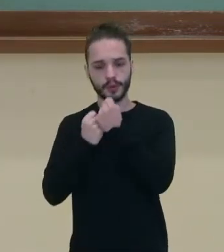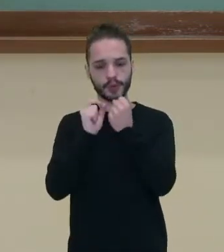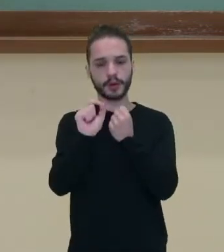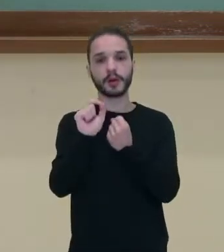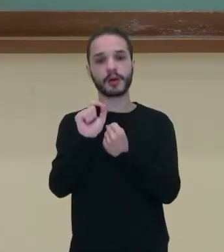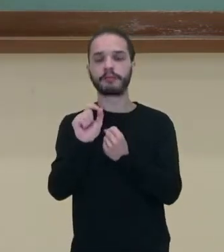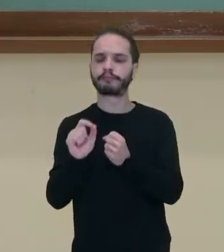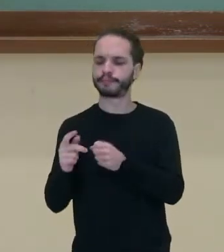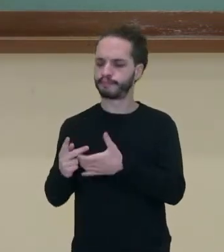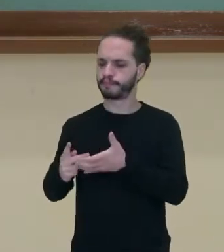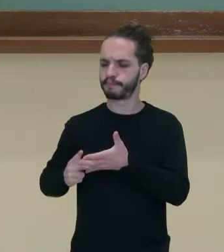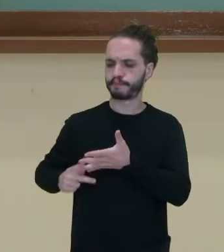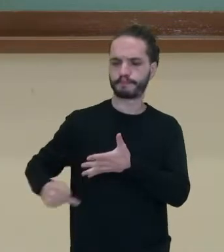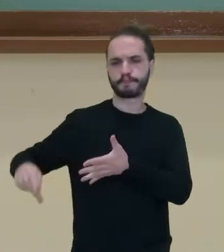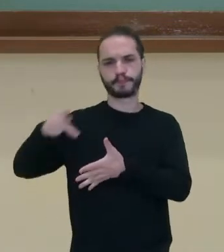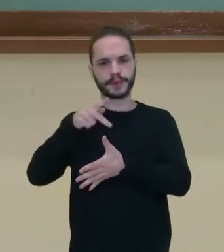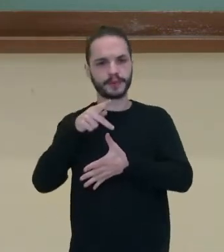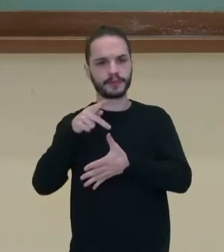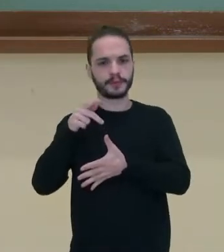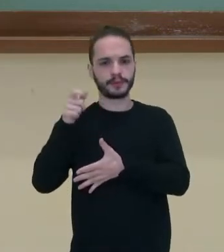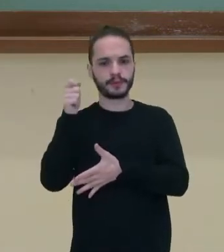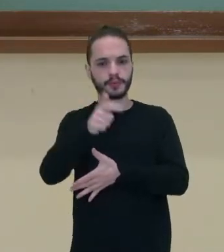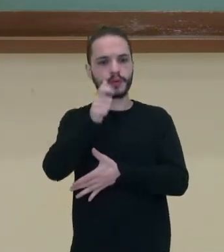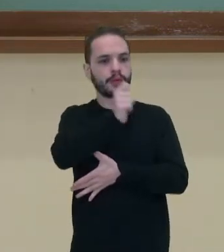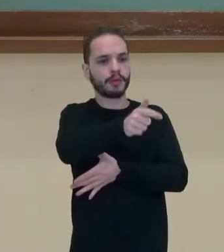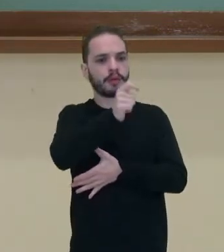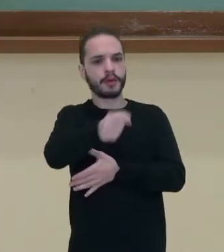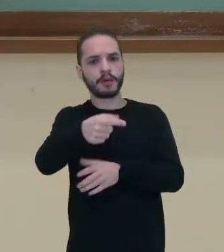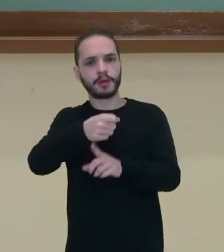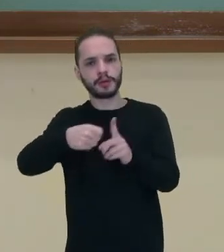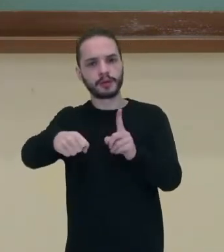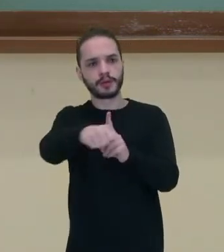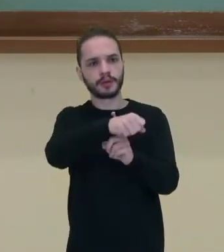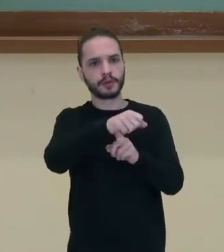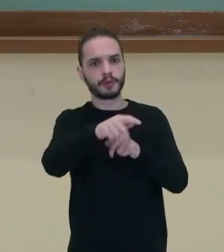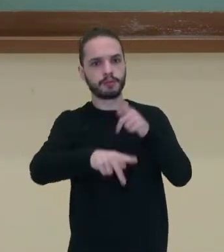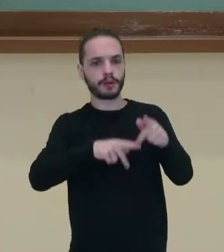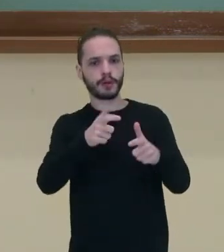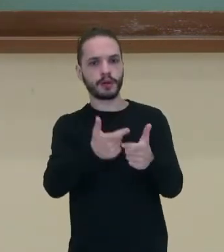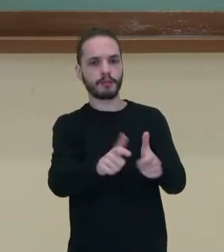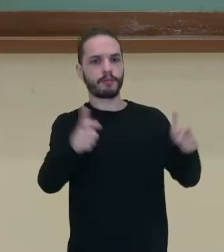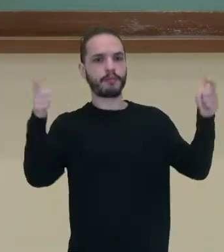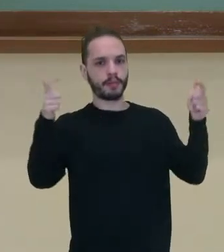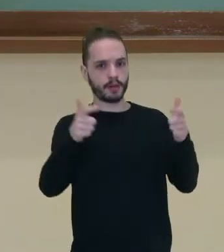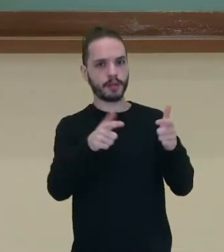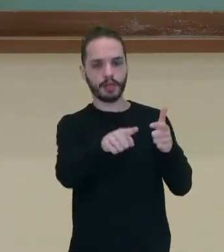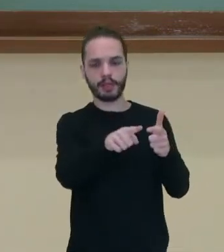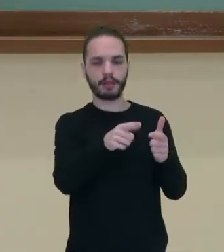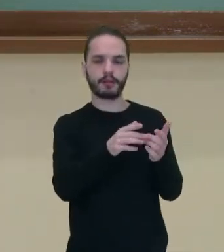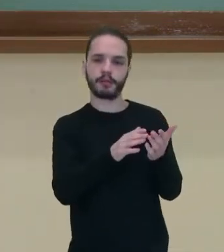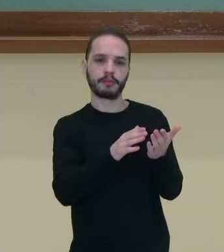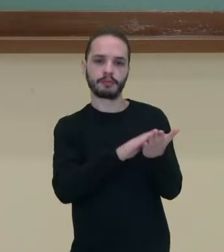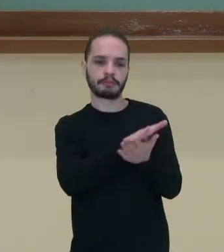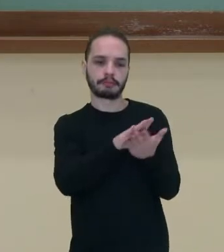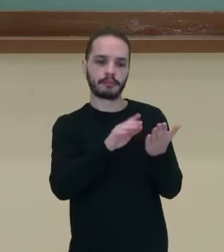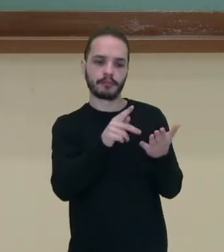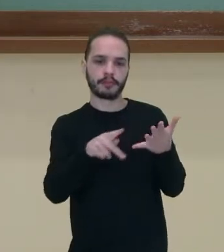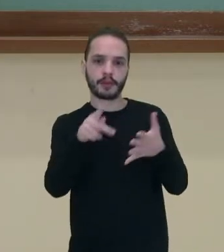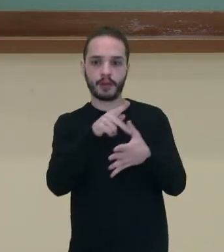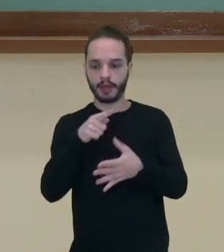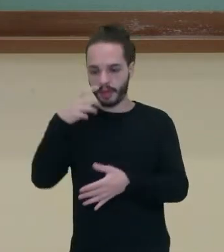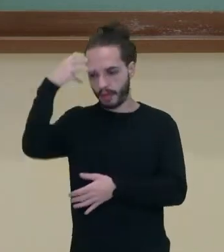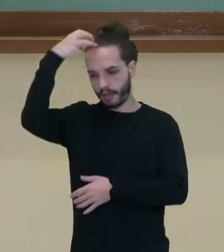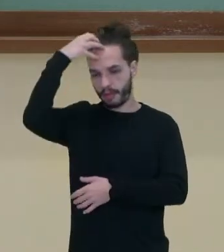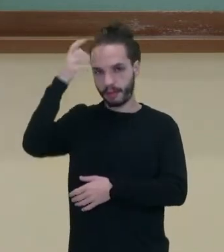melhores, do que, o resto da sociedade, que era grande parte dessa sociedade, E o rei se apresentava